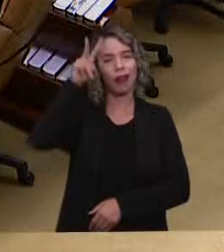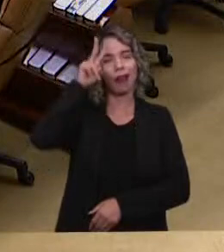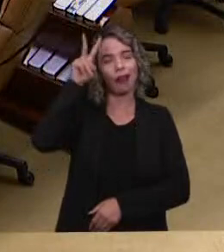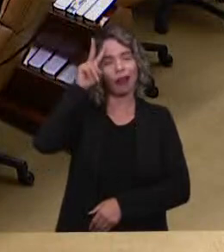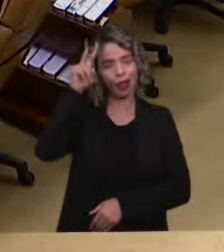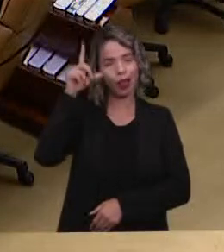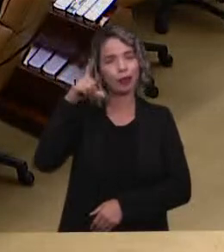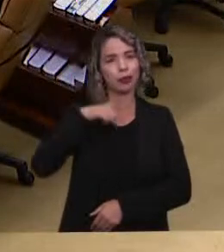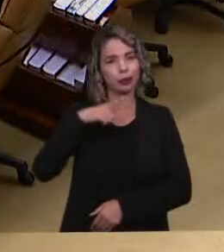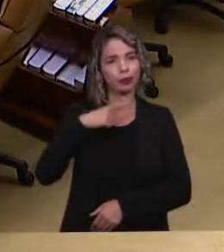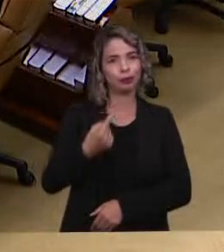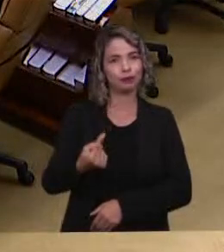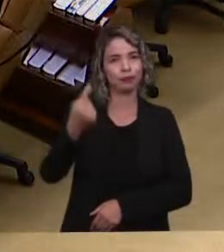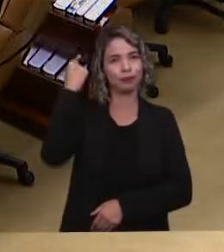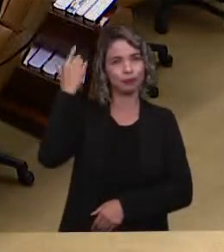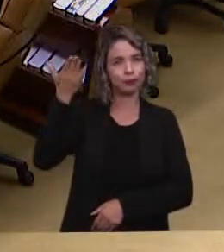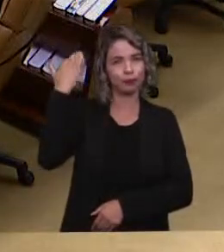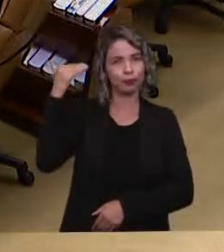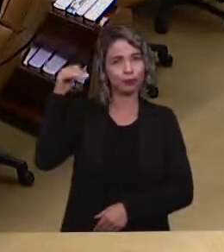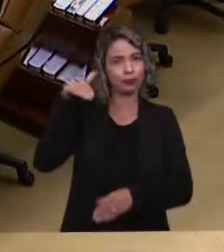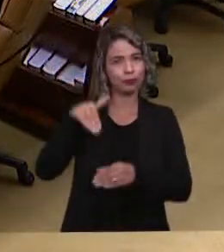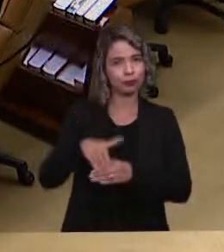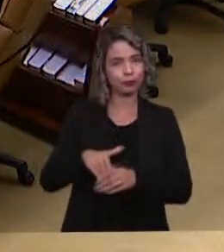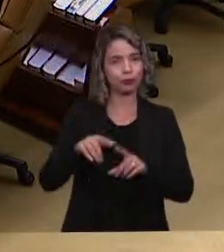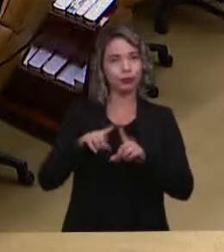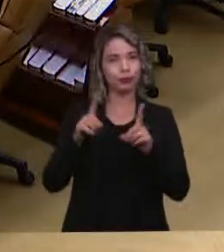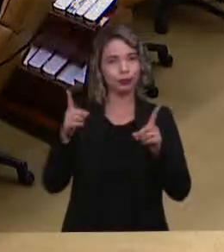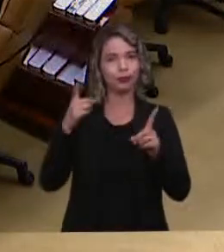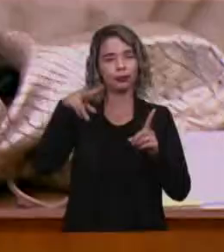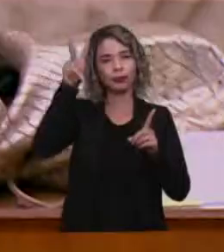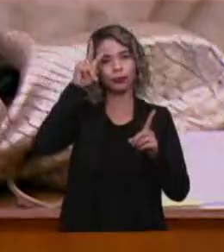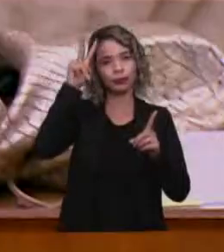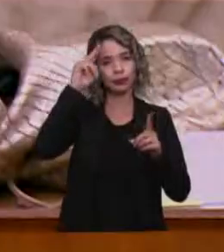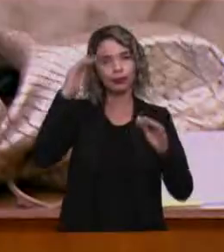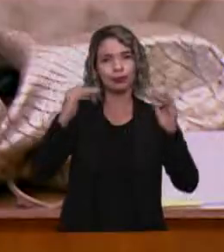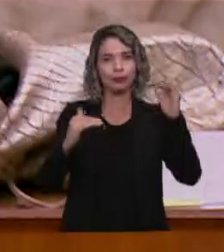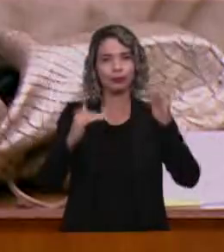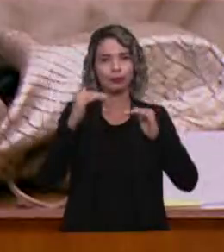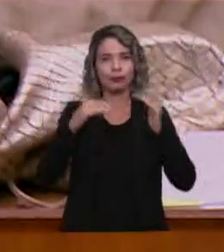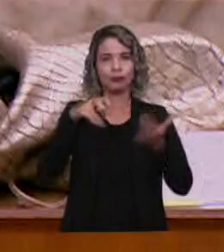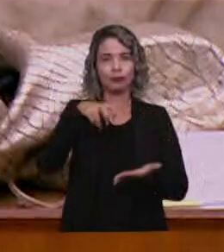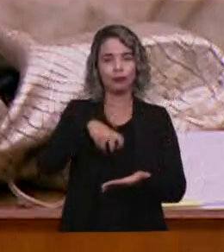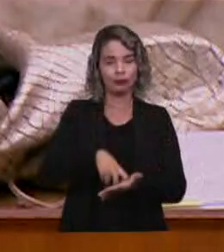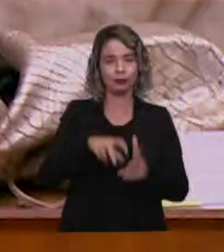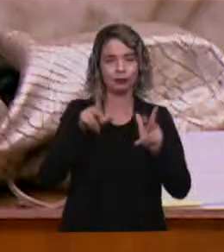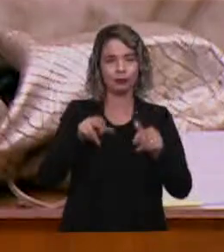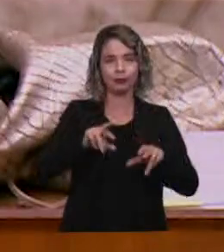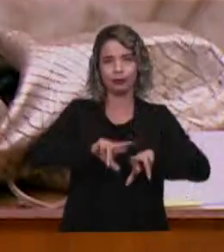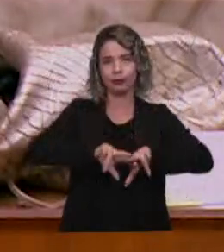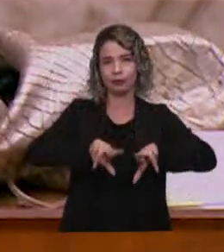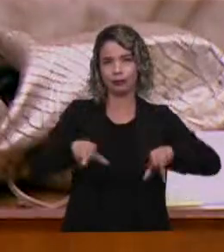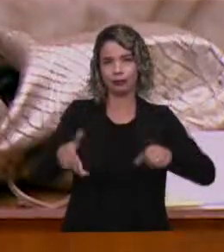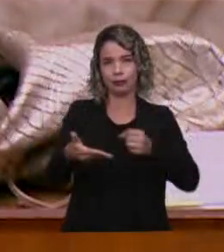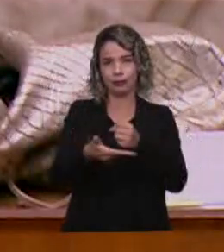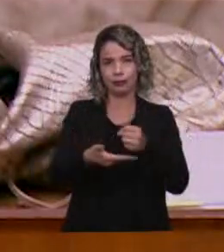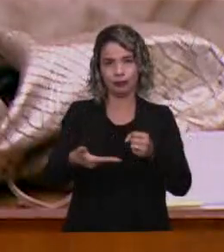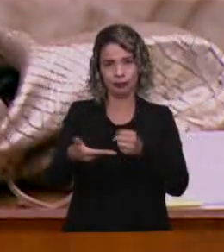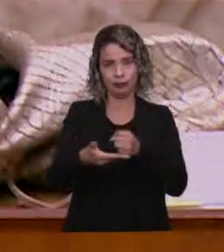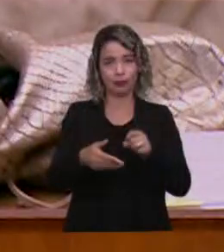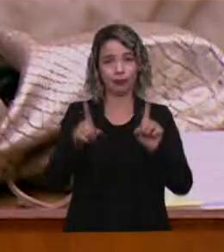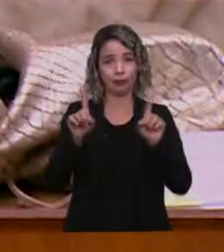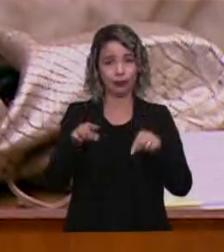em especial, nem entramos ainda na dosimetria da pena, como as diversas balizas,